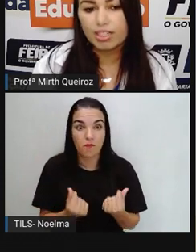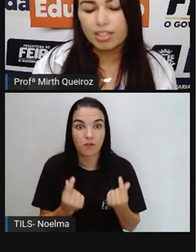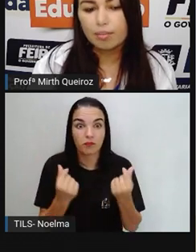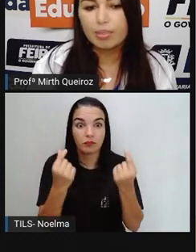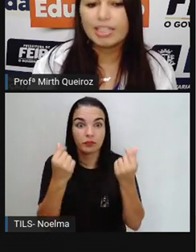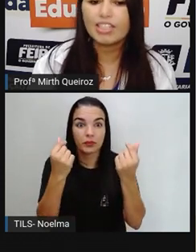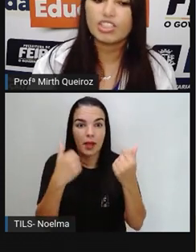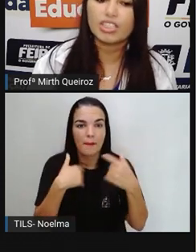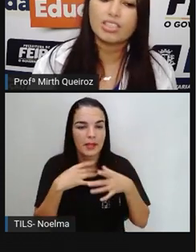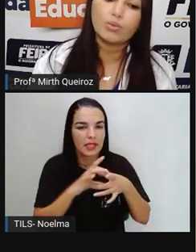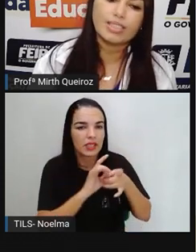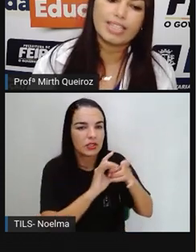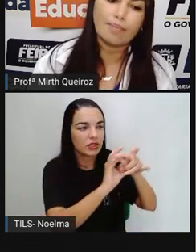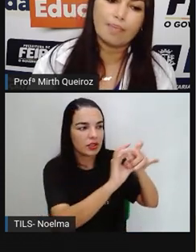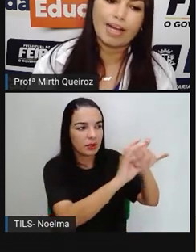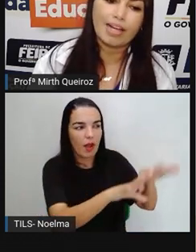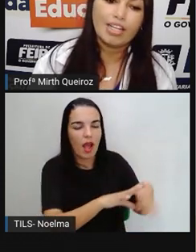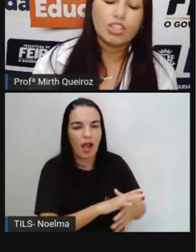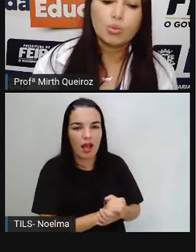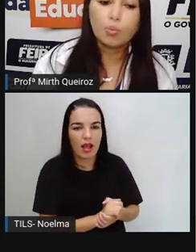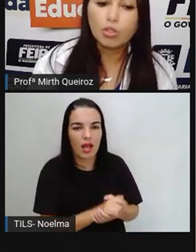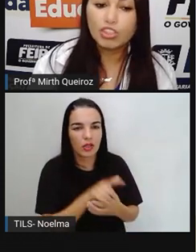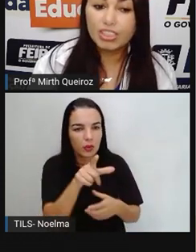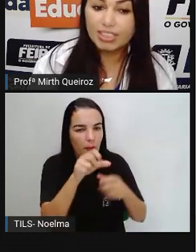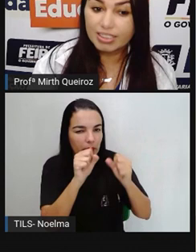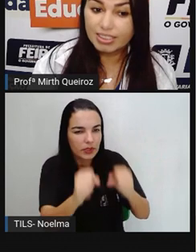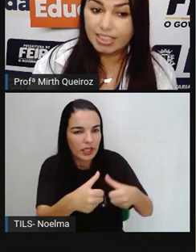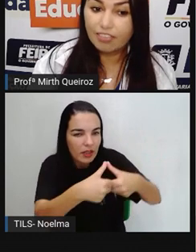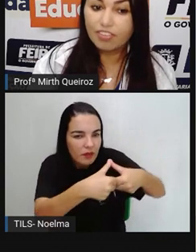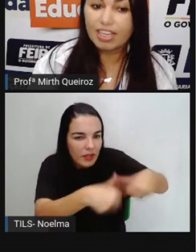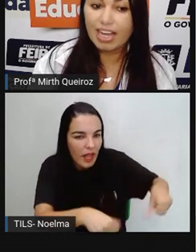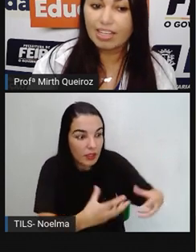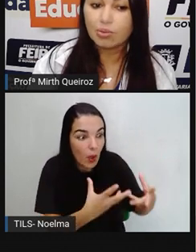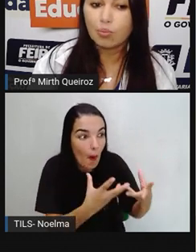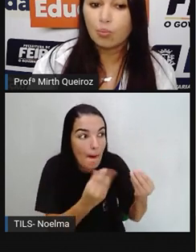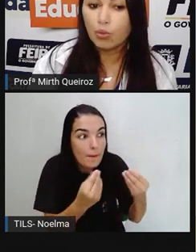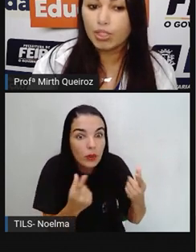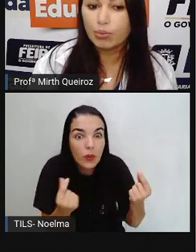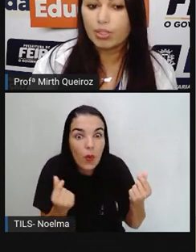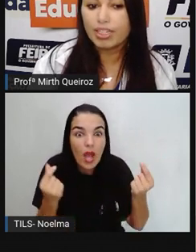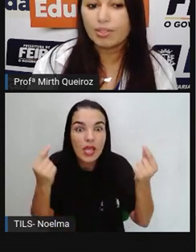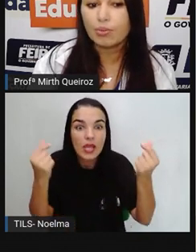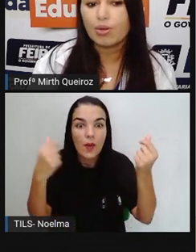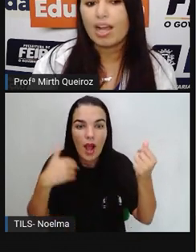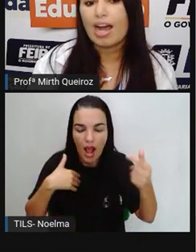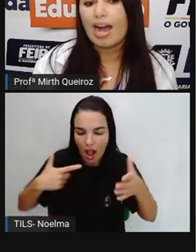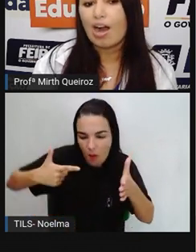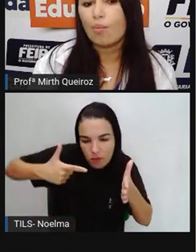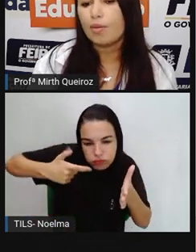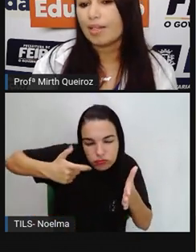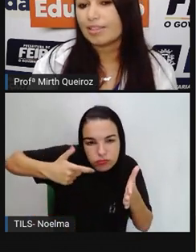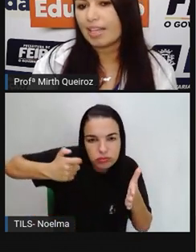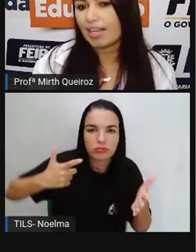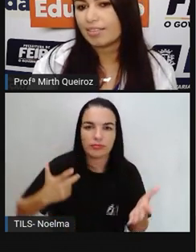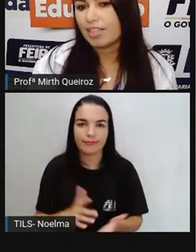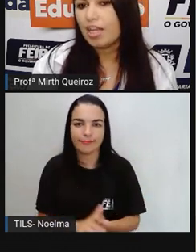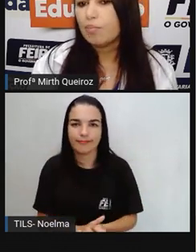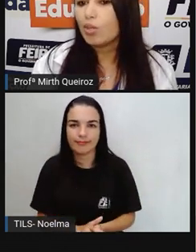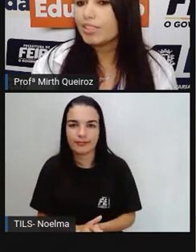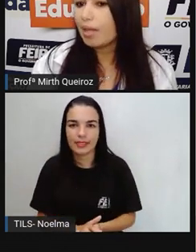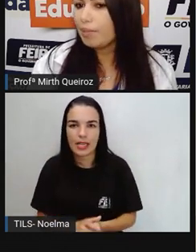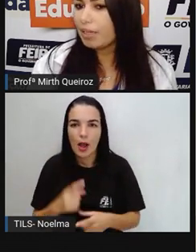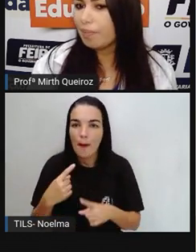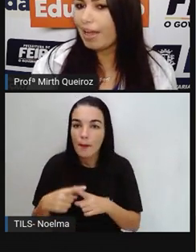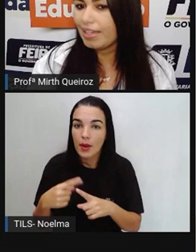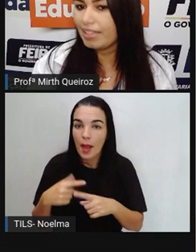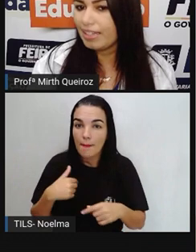fortuna, me deixando escapar. Tu podias ter ficado muito rico ao me matar.